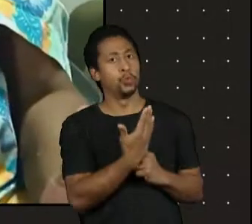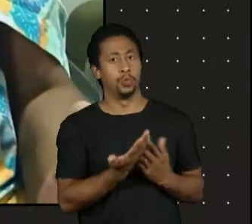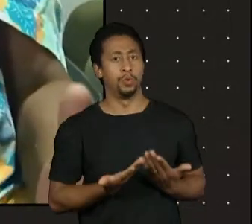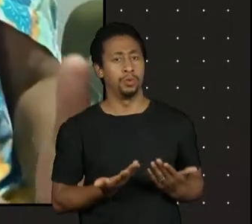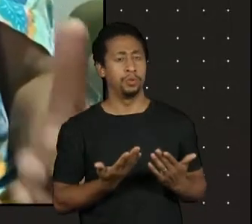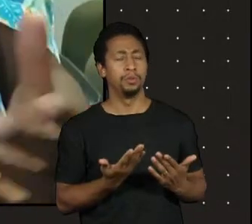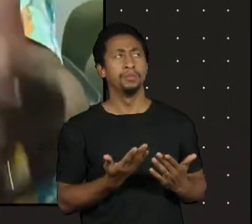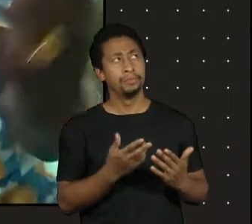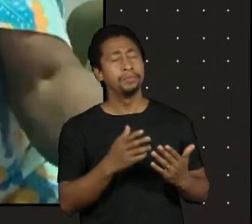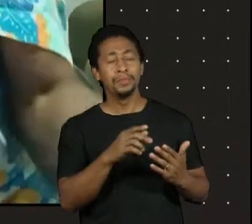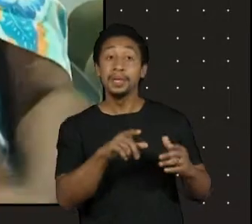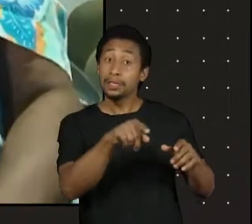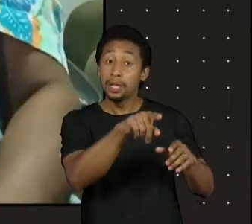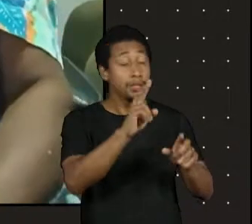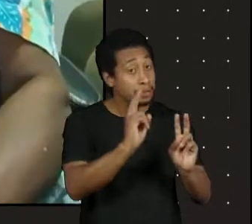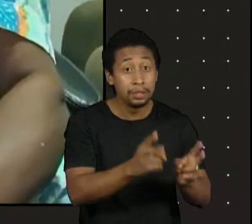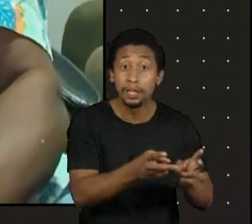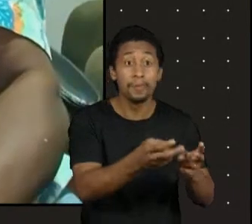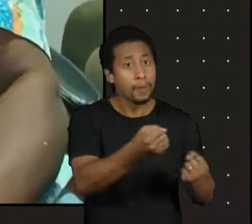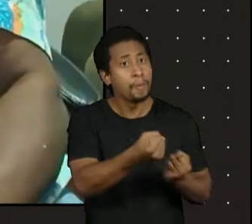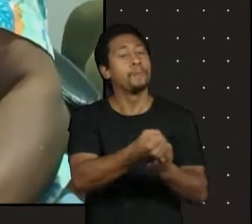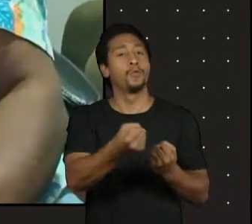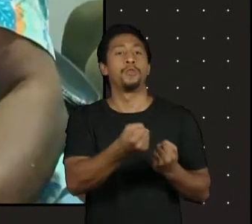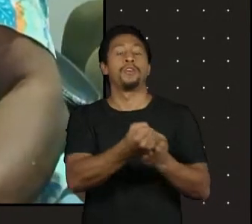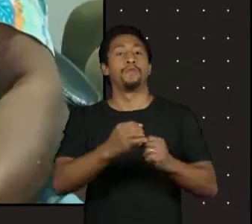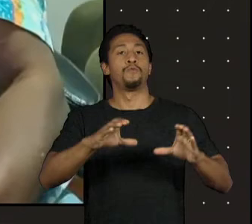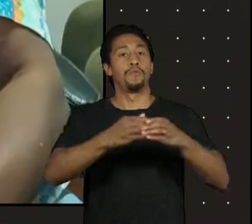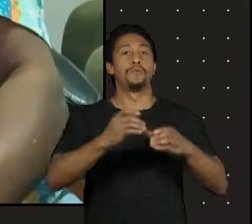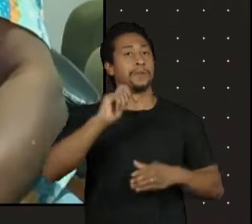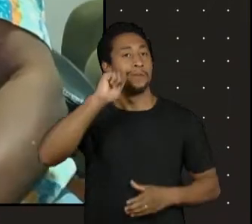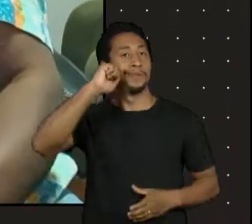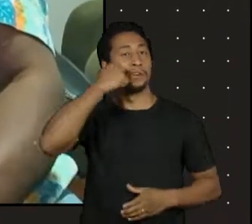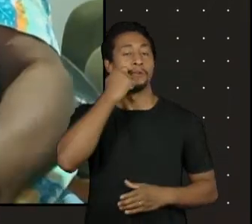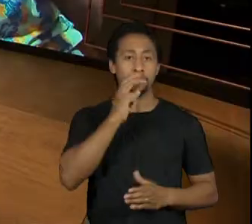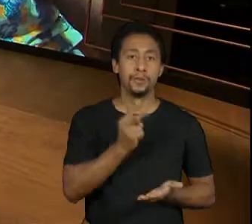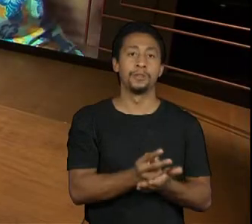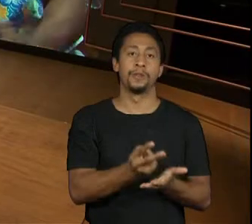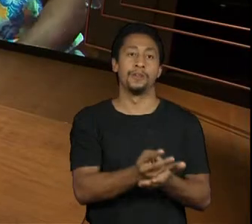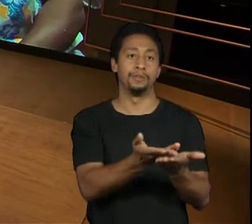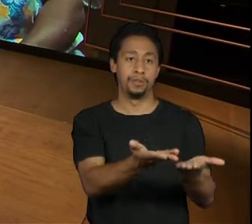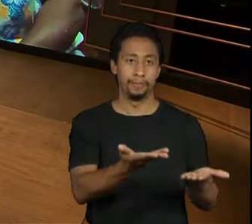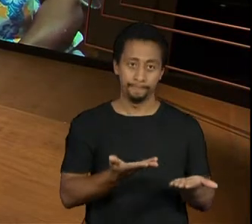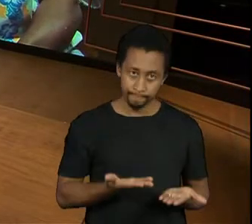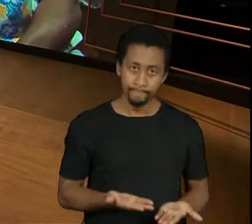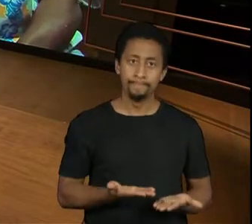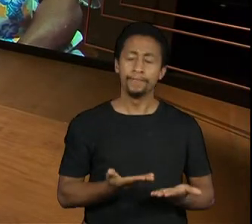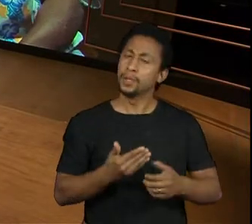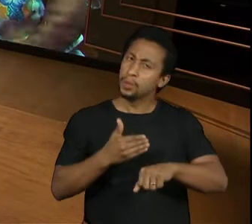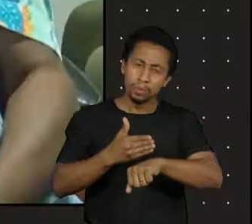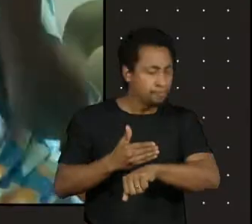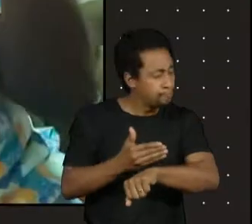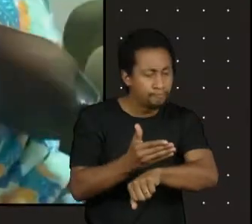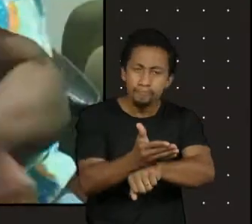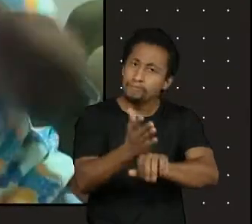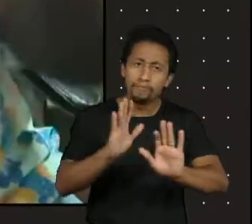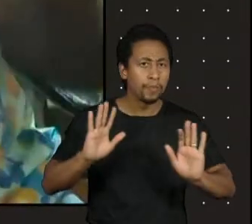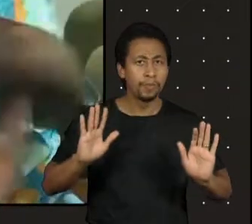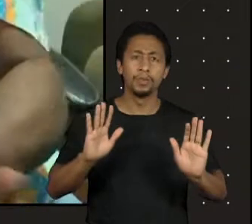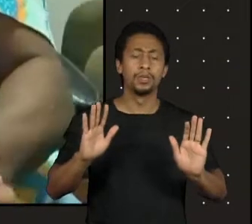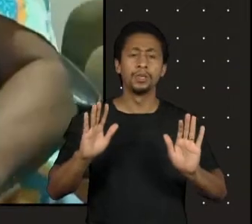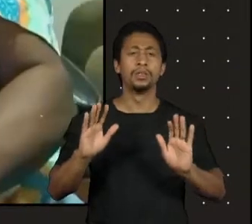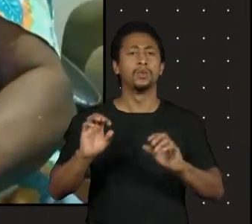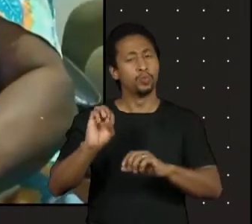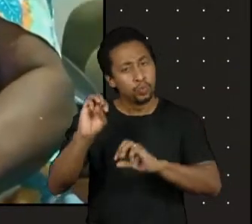foi apoiadora da causa, entendeu? O tempo todo ela sempre apoiou a causa. E